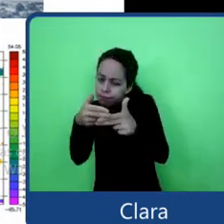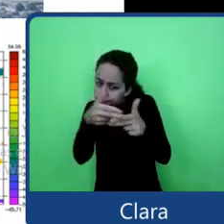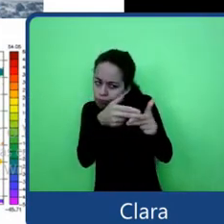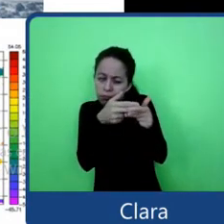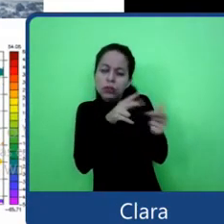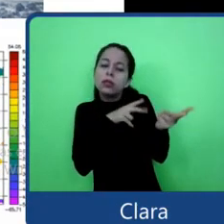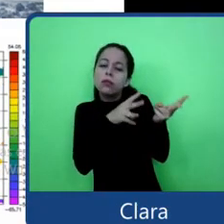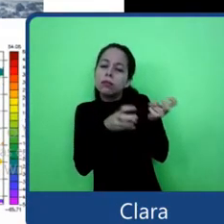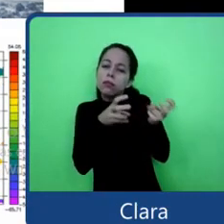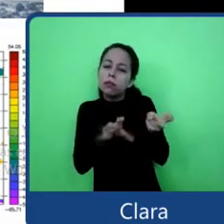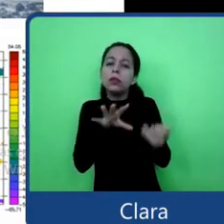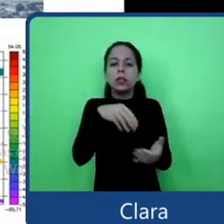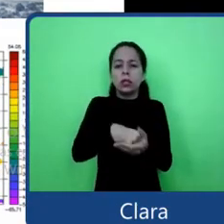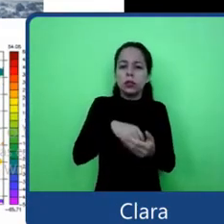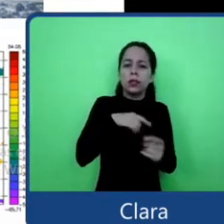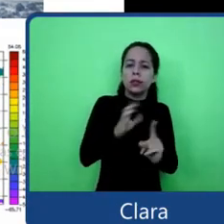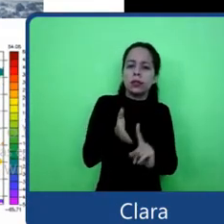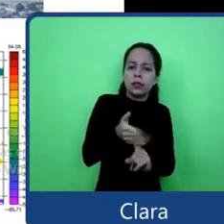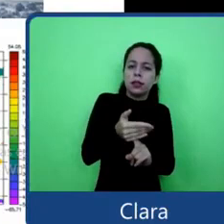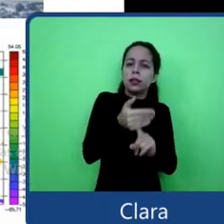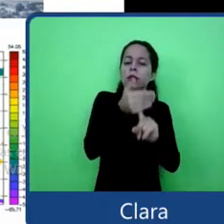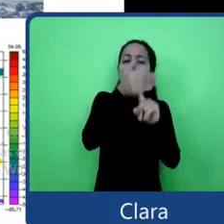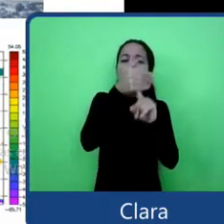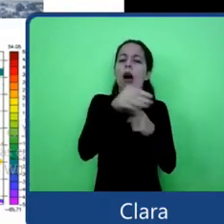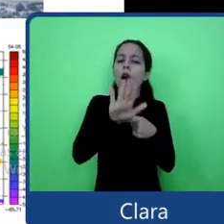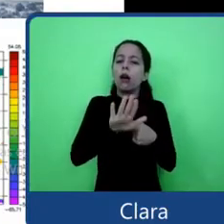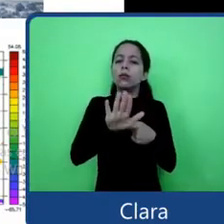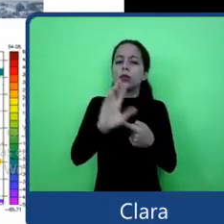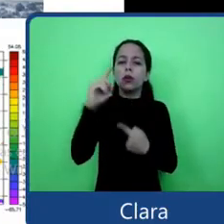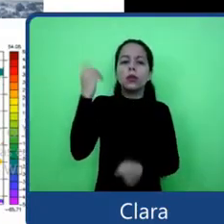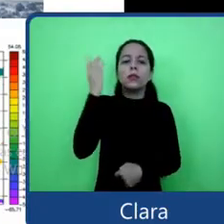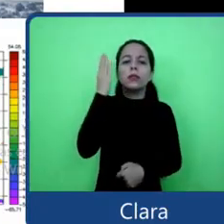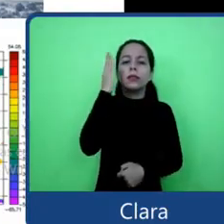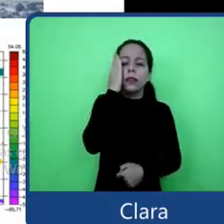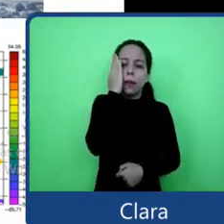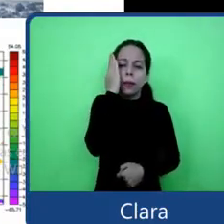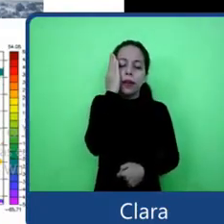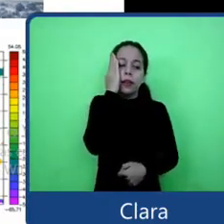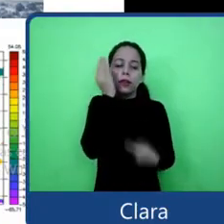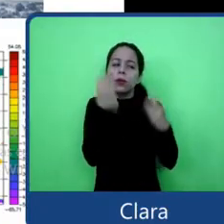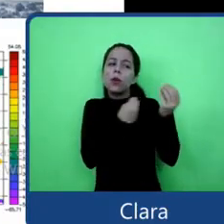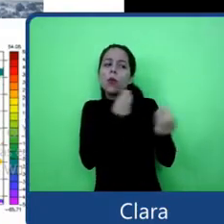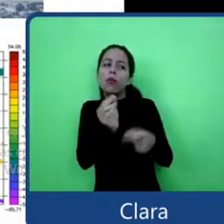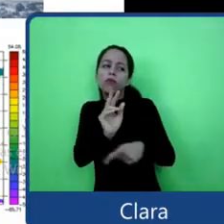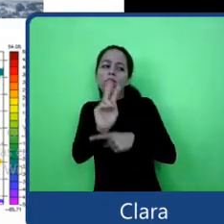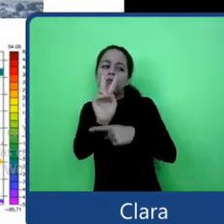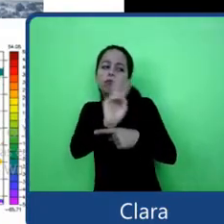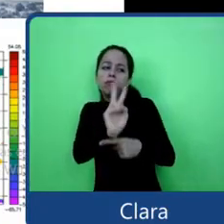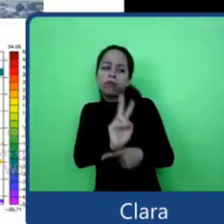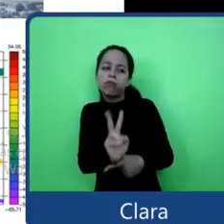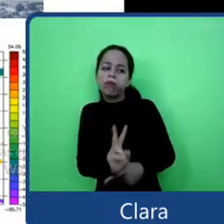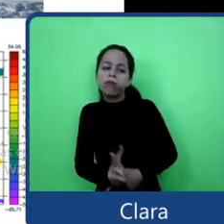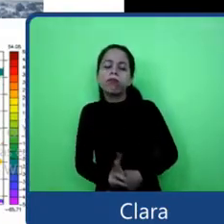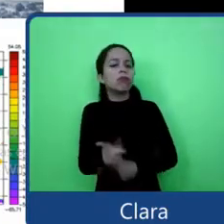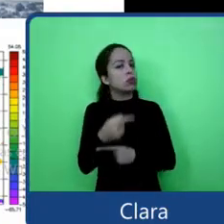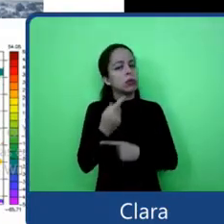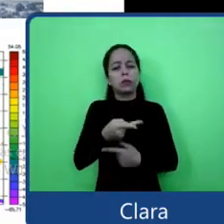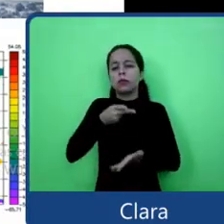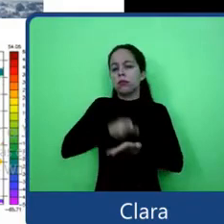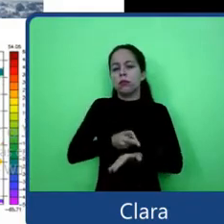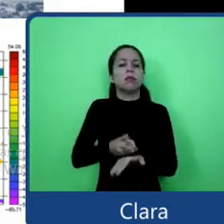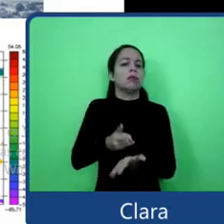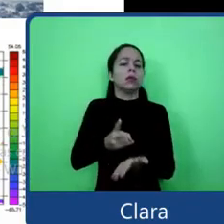vai permitindo que a gente faça esse monitoramento, né, de forma cada vez mais precisa